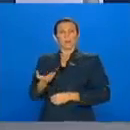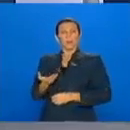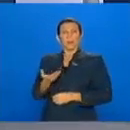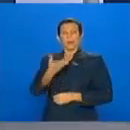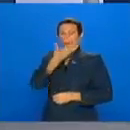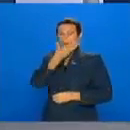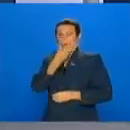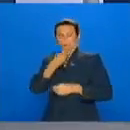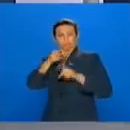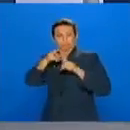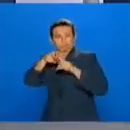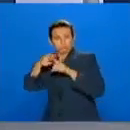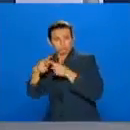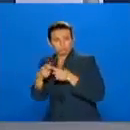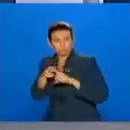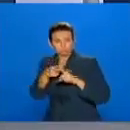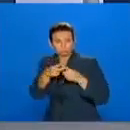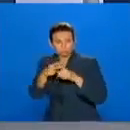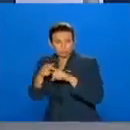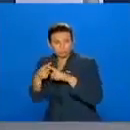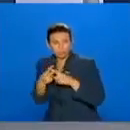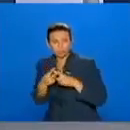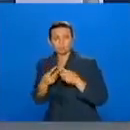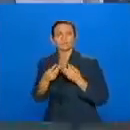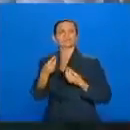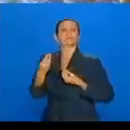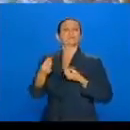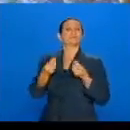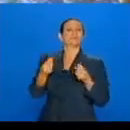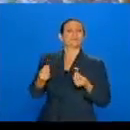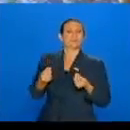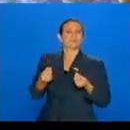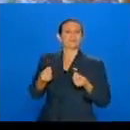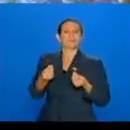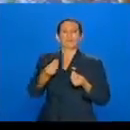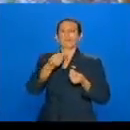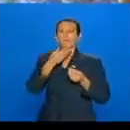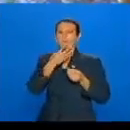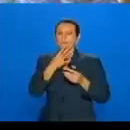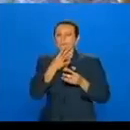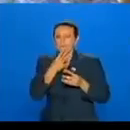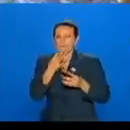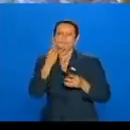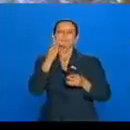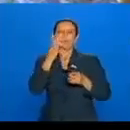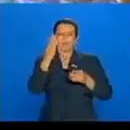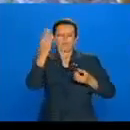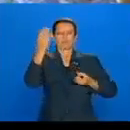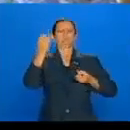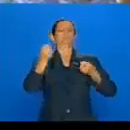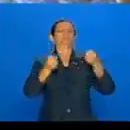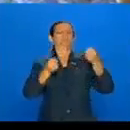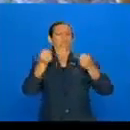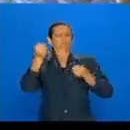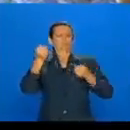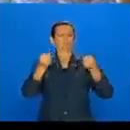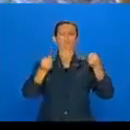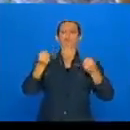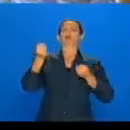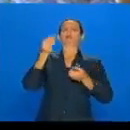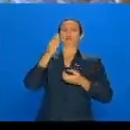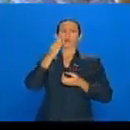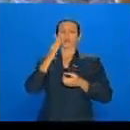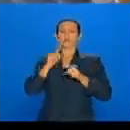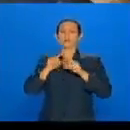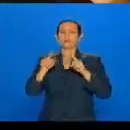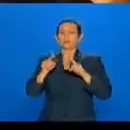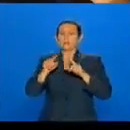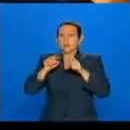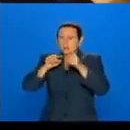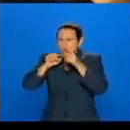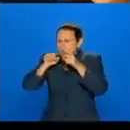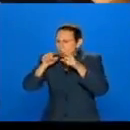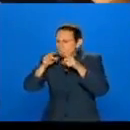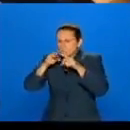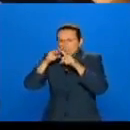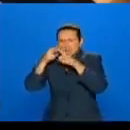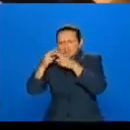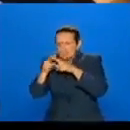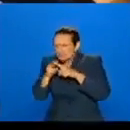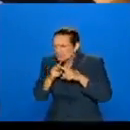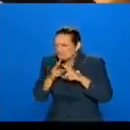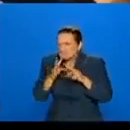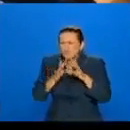O mecânico, em contrapartida, é aquele que, além de saber usar, conhece o funcionamento, conhece